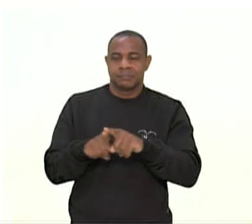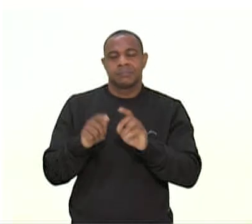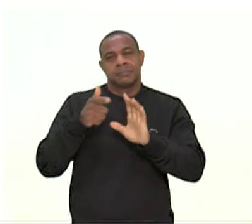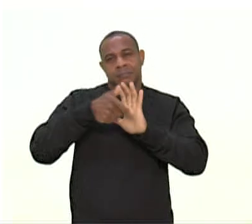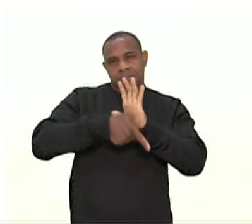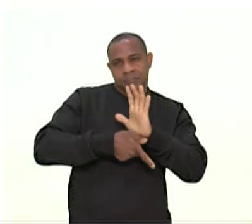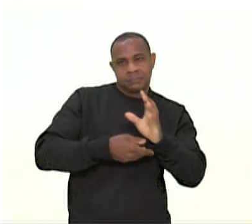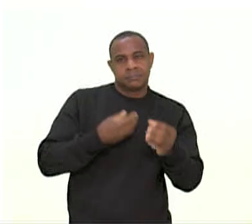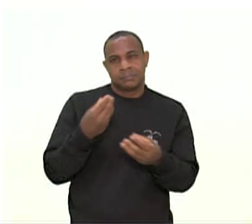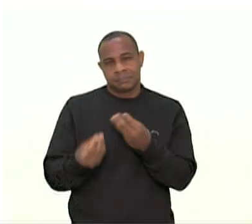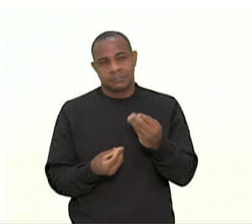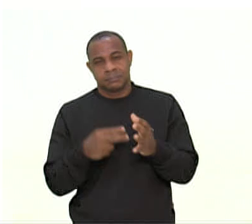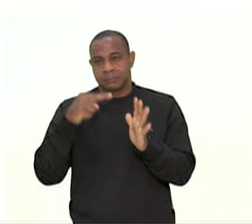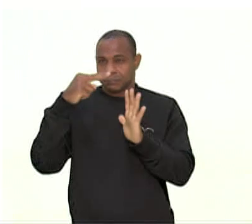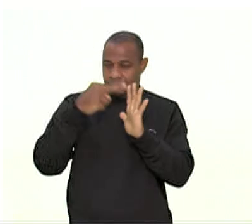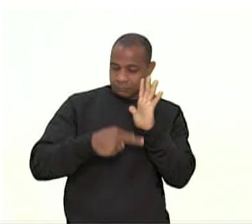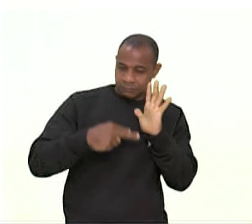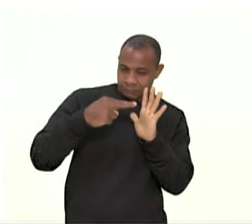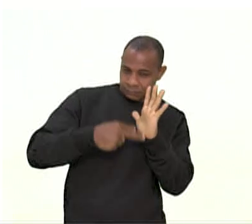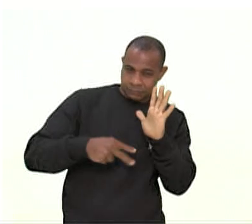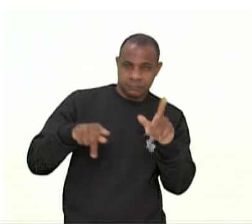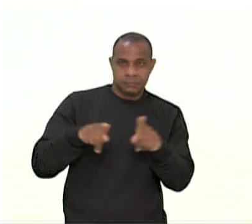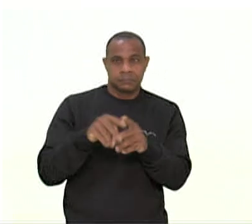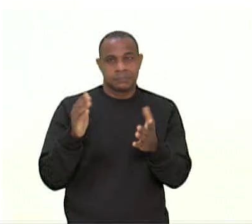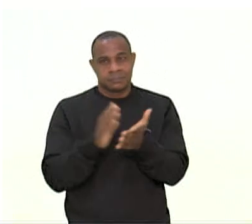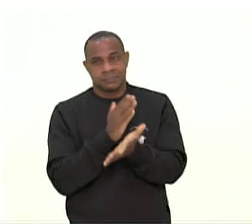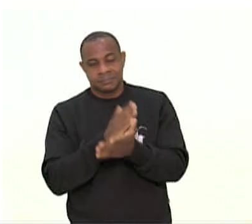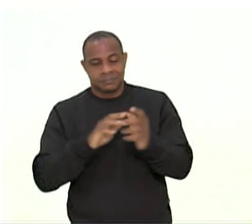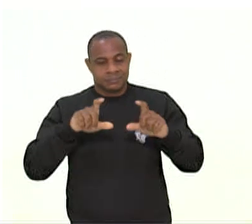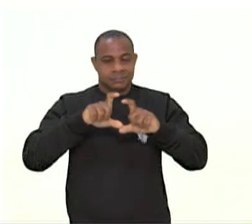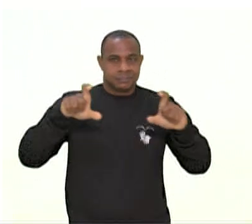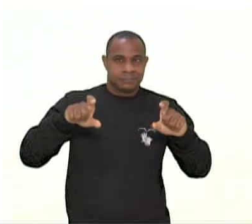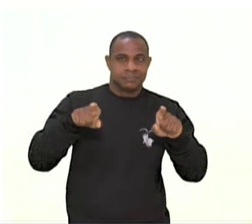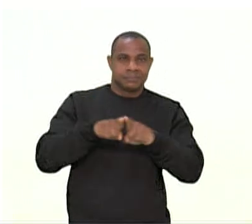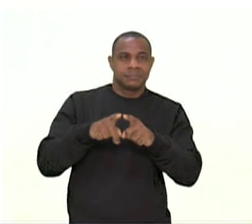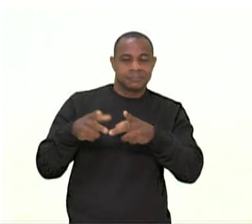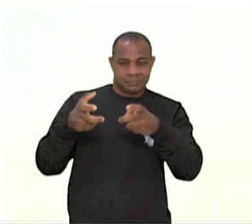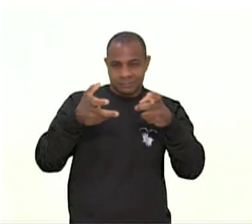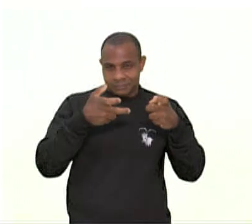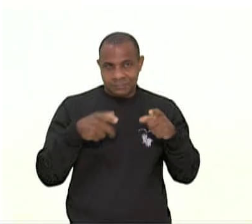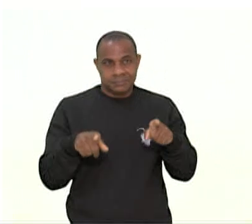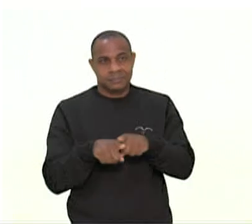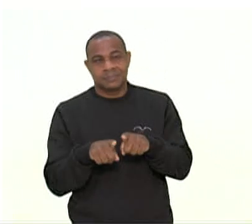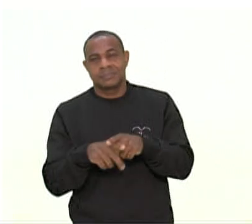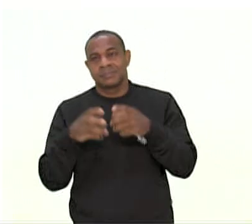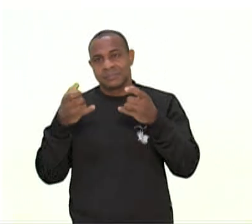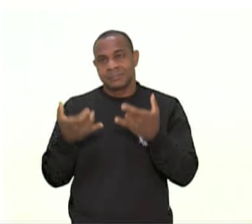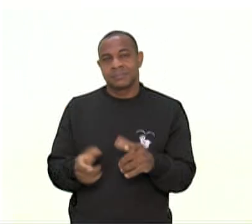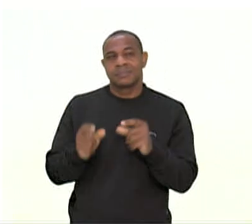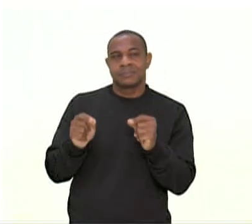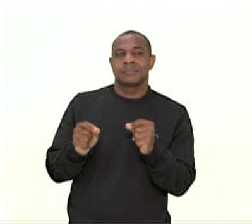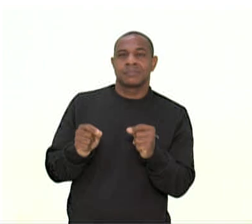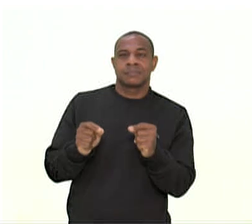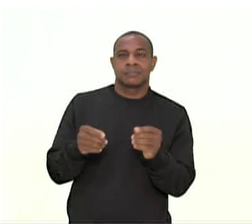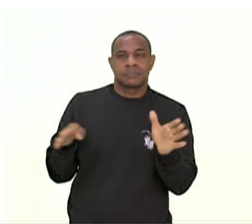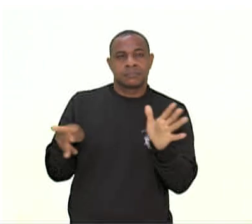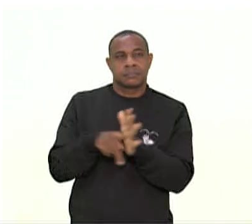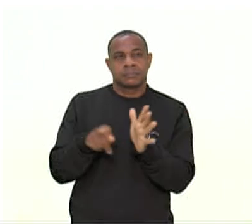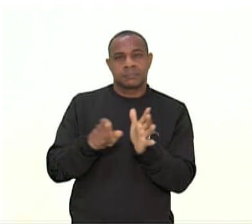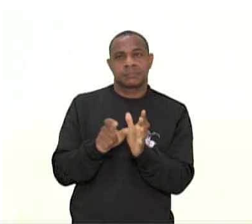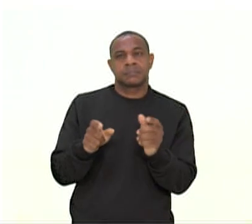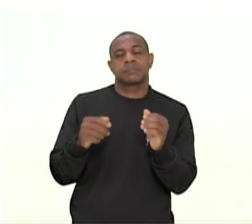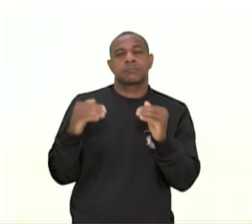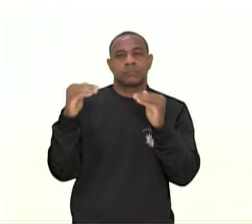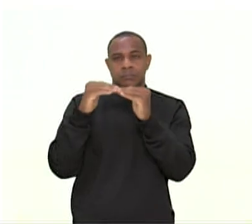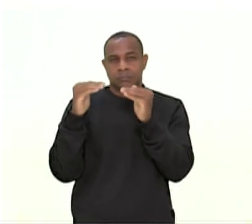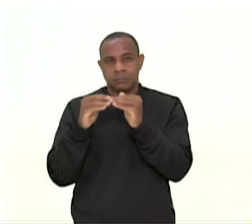gênero, nós lemos, né, algumas charges, fizemos interpretação e falamos aí um pouquinho mais sobre casos específicos de